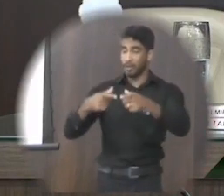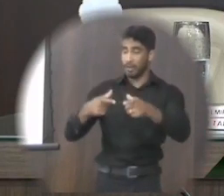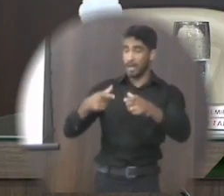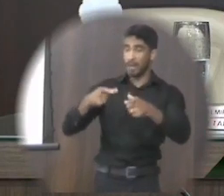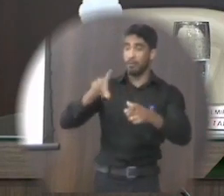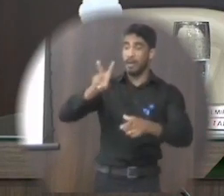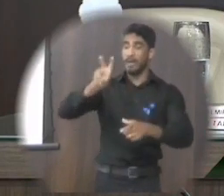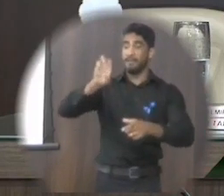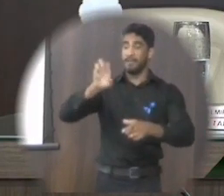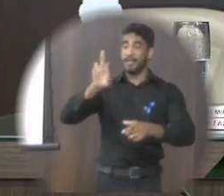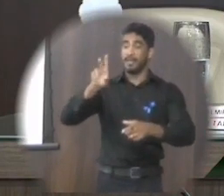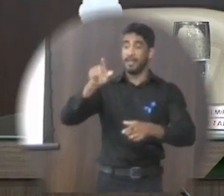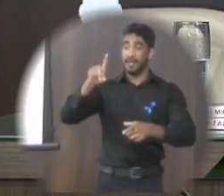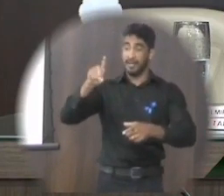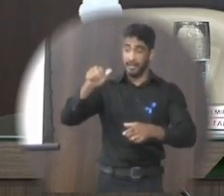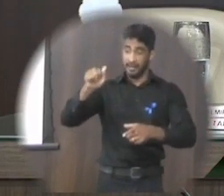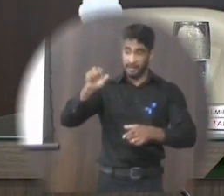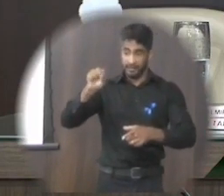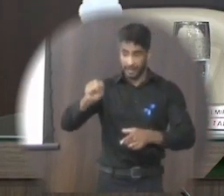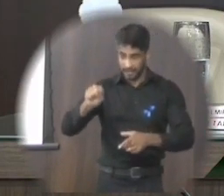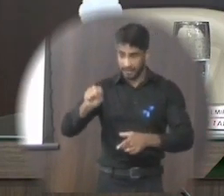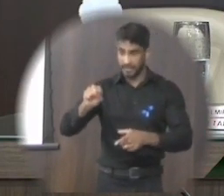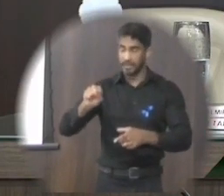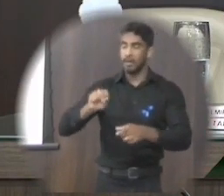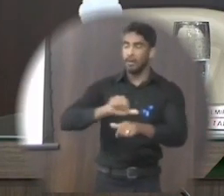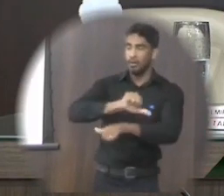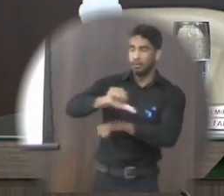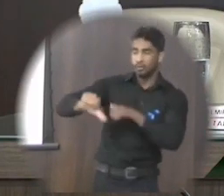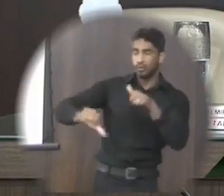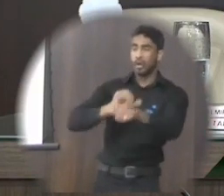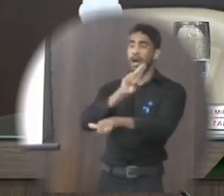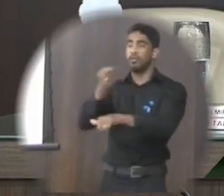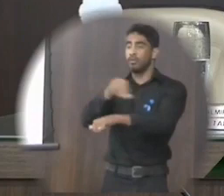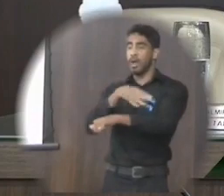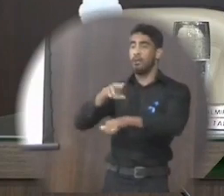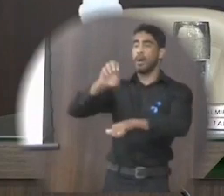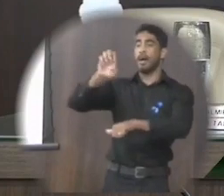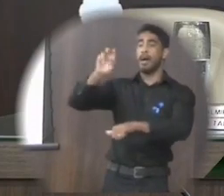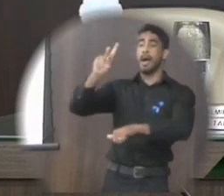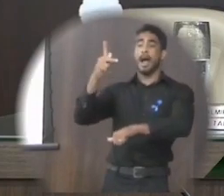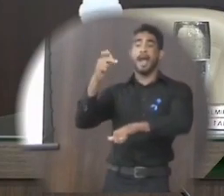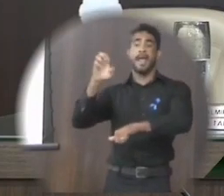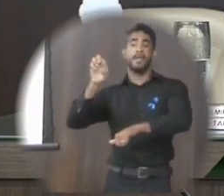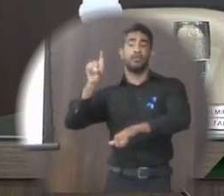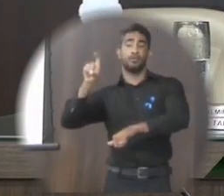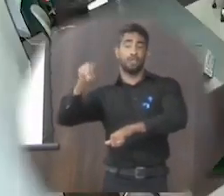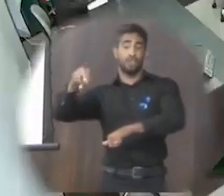bairro Veredas, de Rua Herodino da Silva Ferraz.